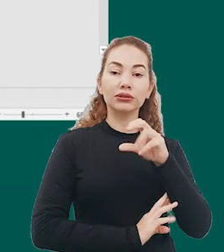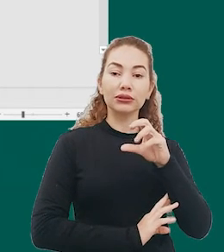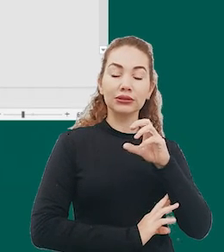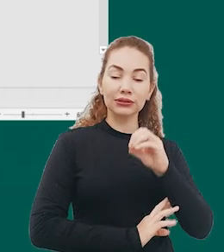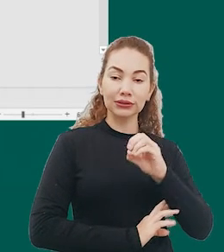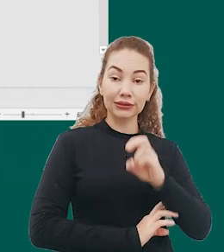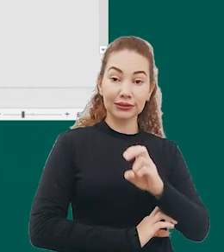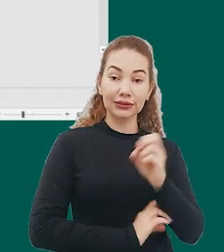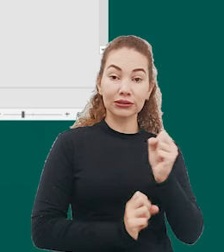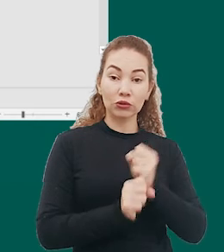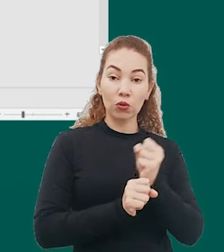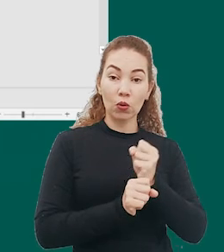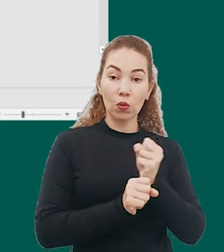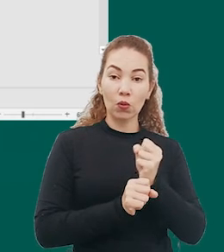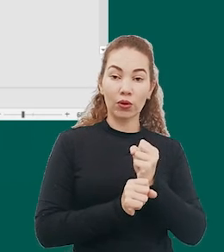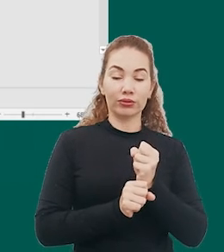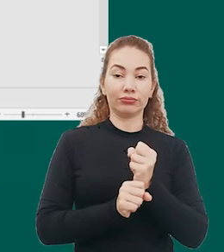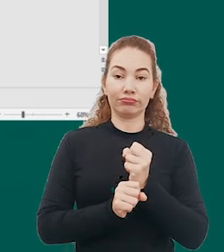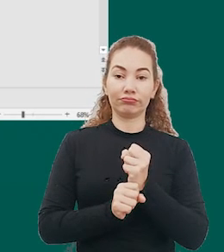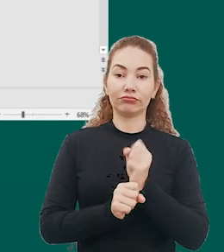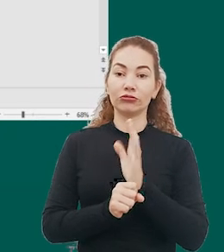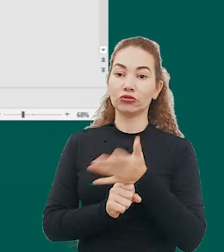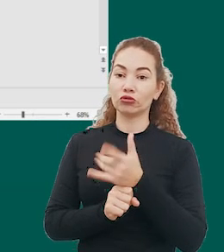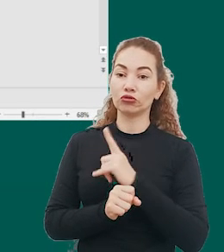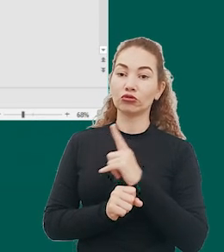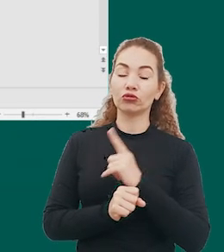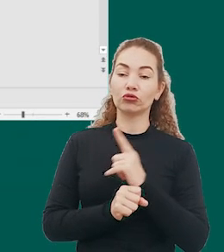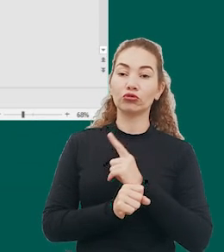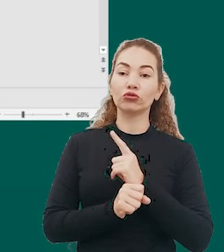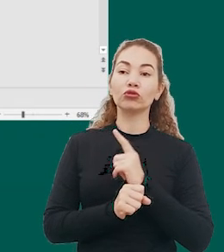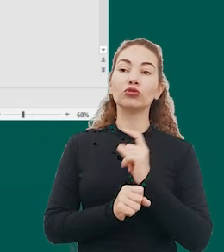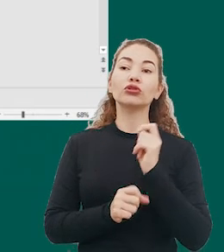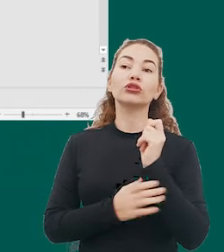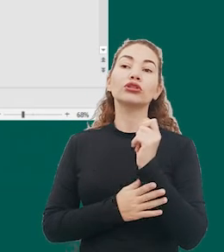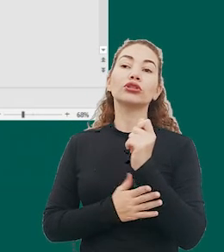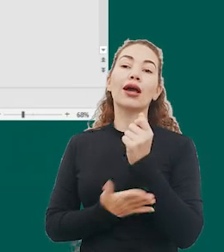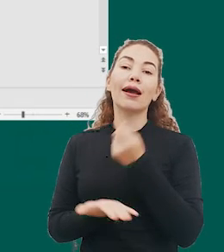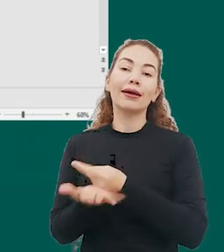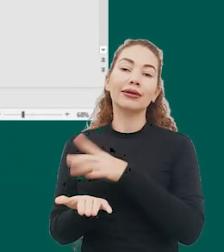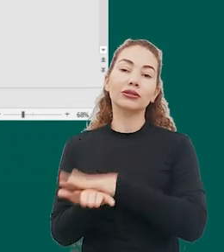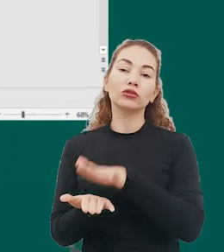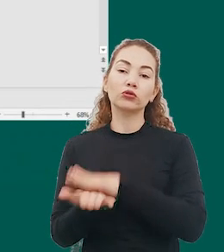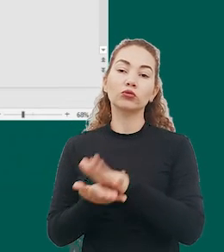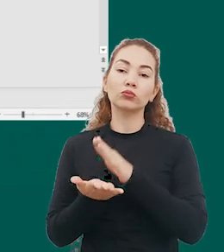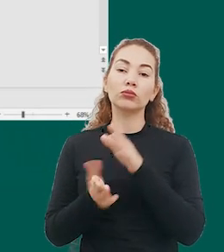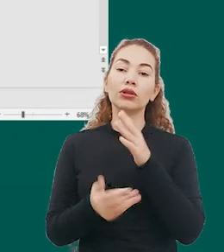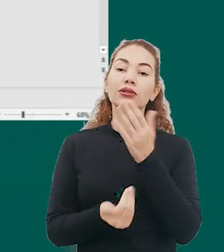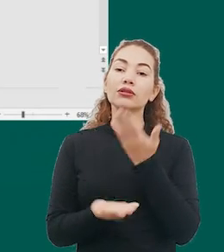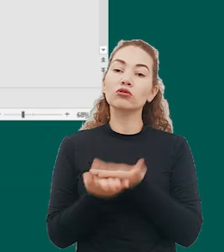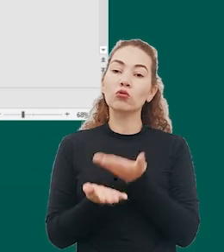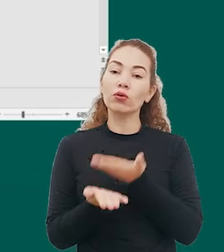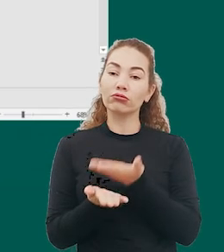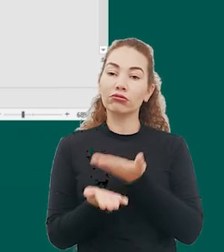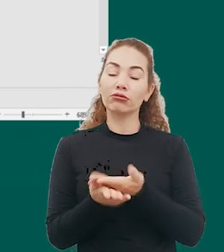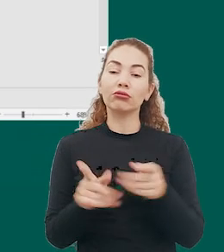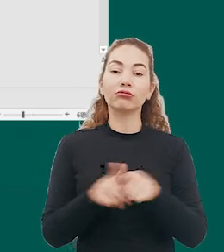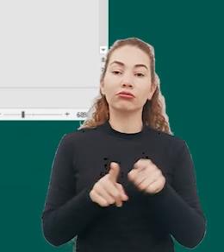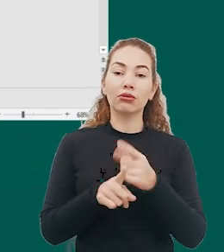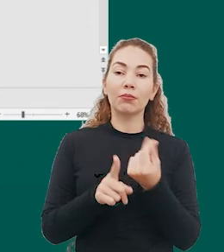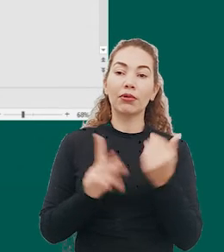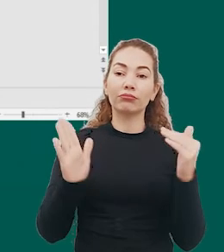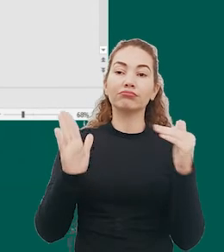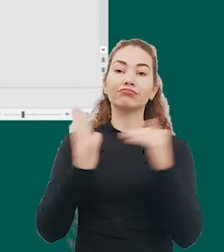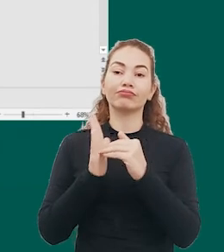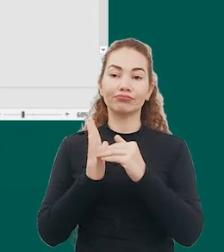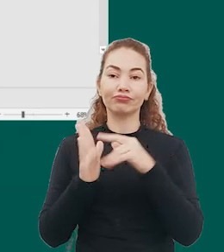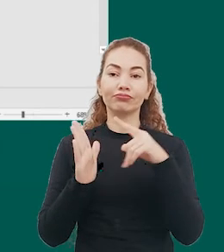2.275,08 anualmente. Já as despesas com educação também tem um valor limite, que é de R$